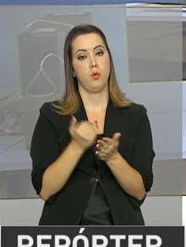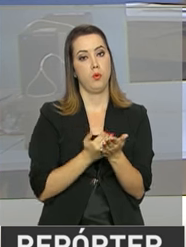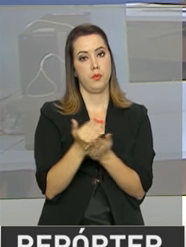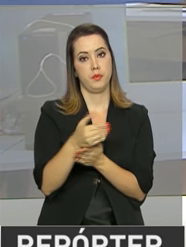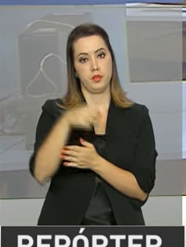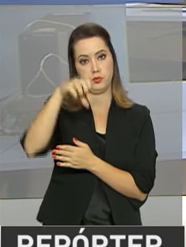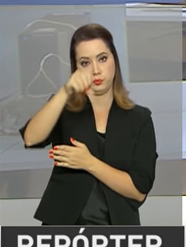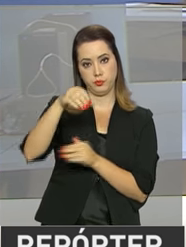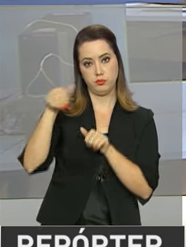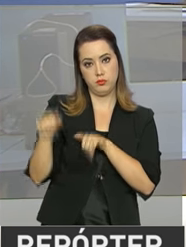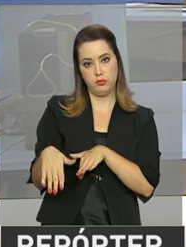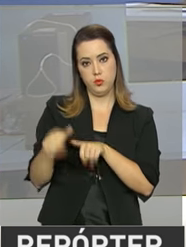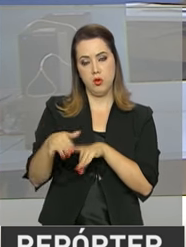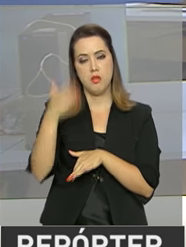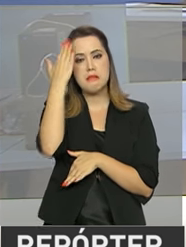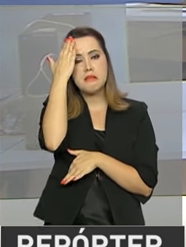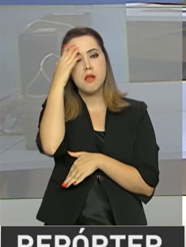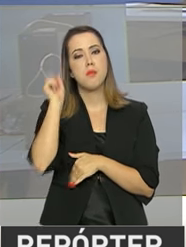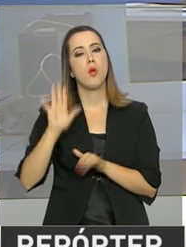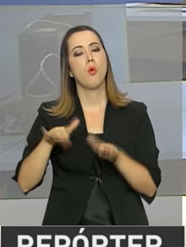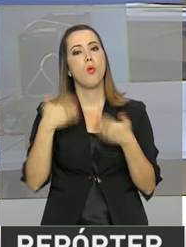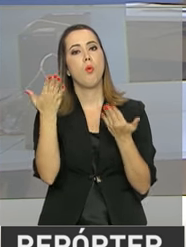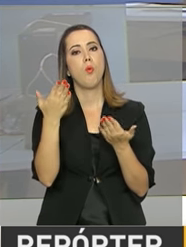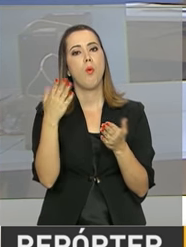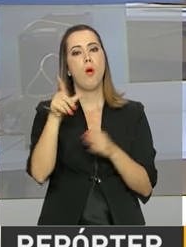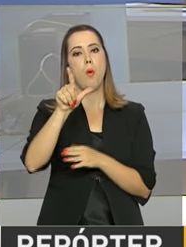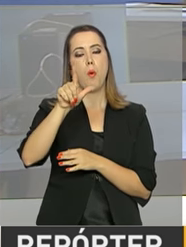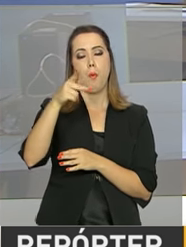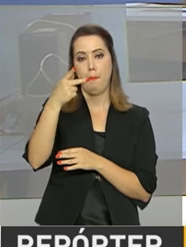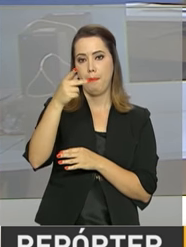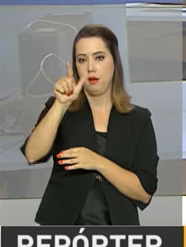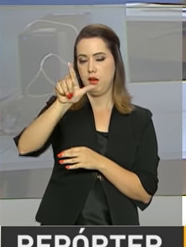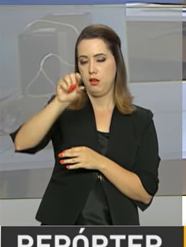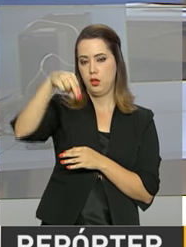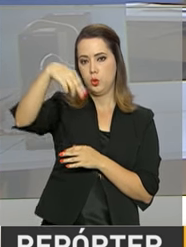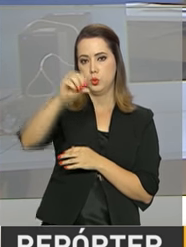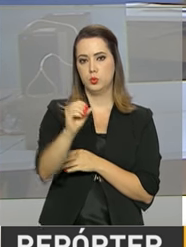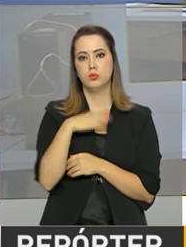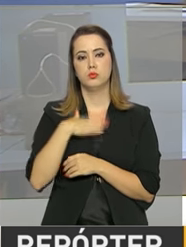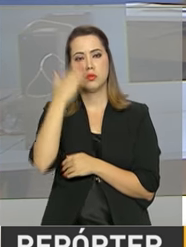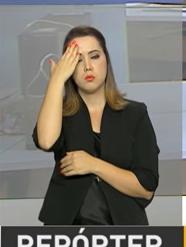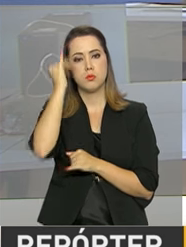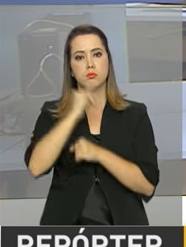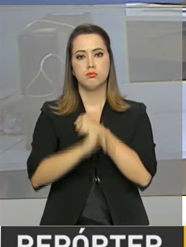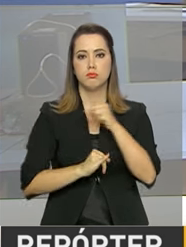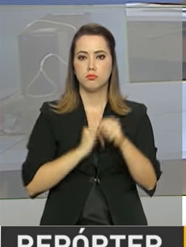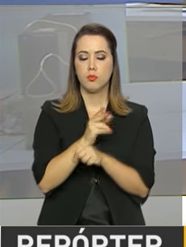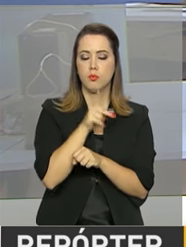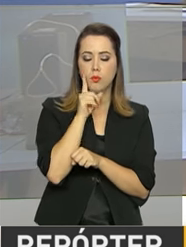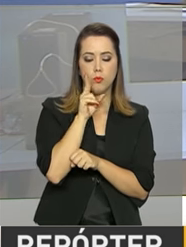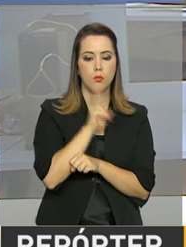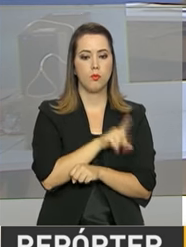setembro. Para consultar que planos são esses, é só acessar a página